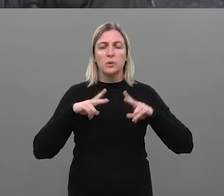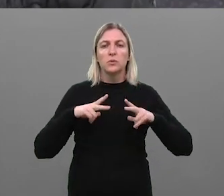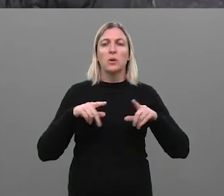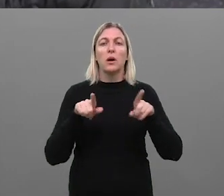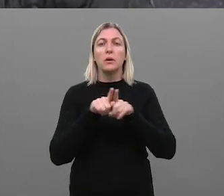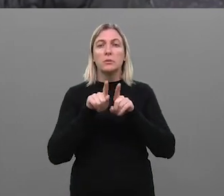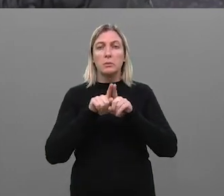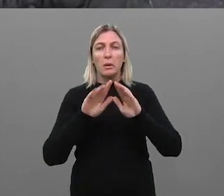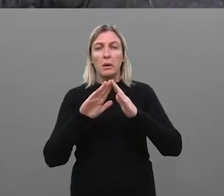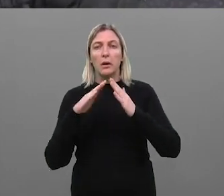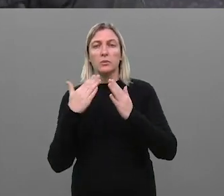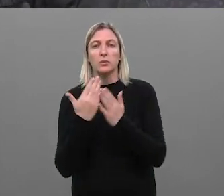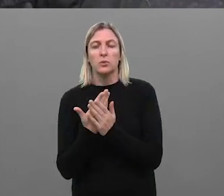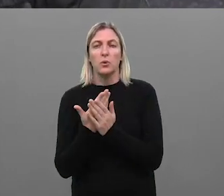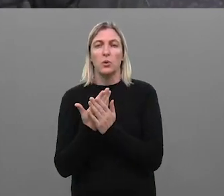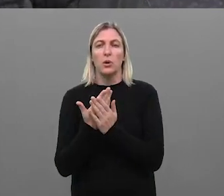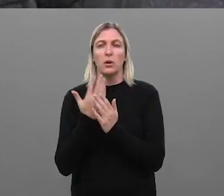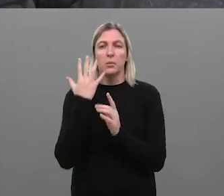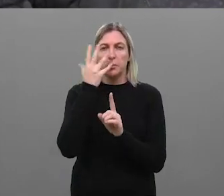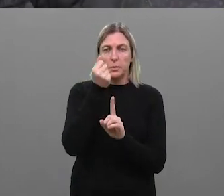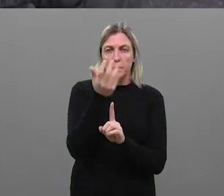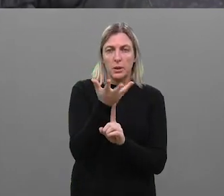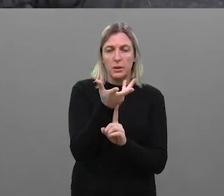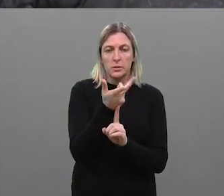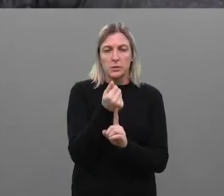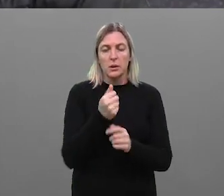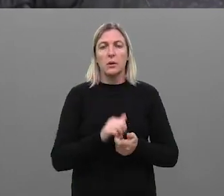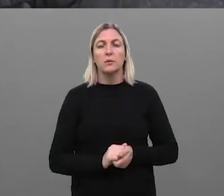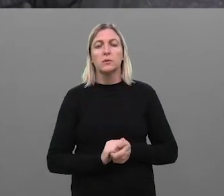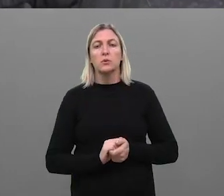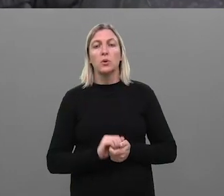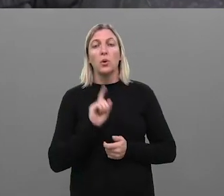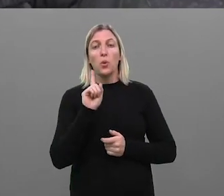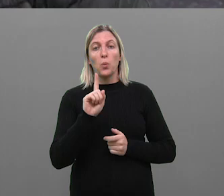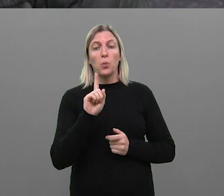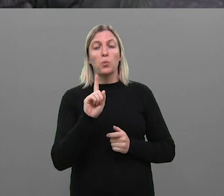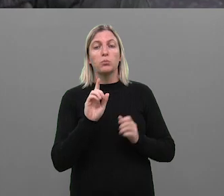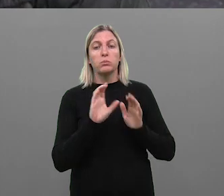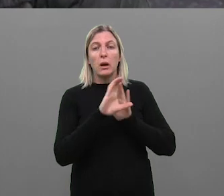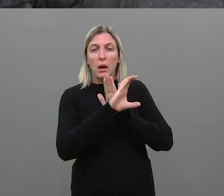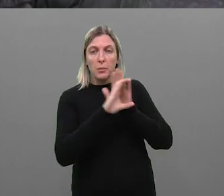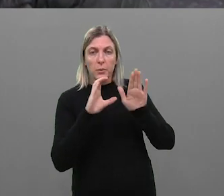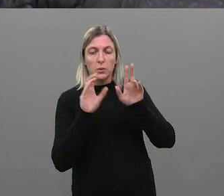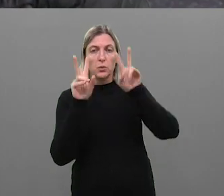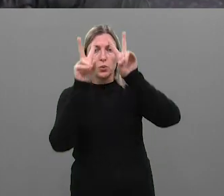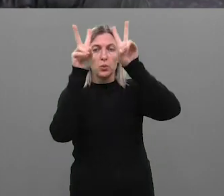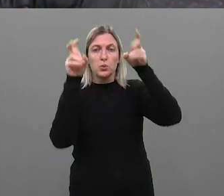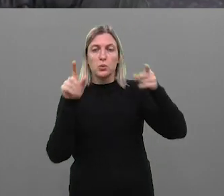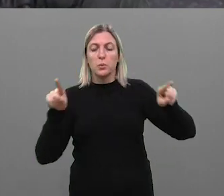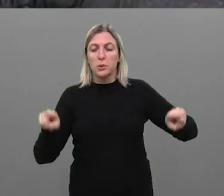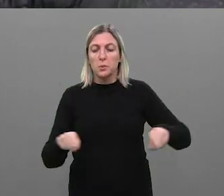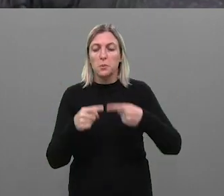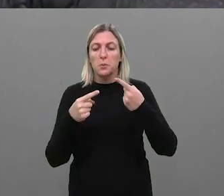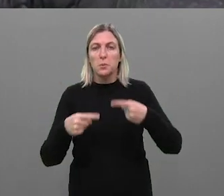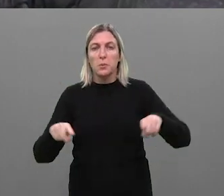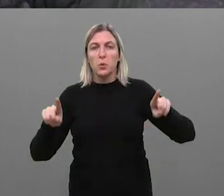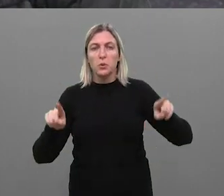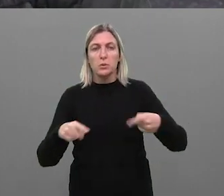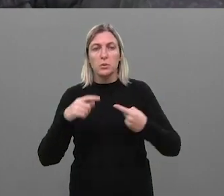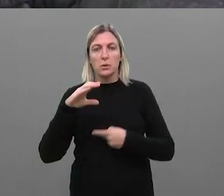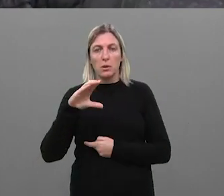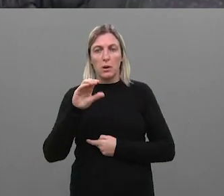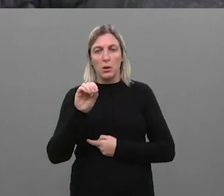Manuel a Belas Artes enfim um capítulo só sobre música coral que temos um movimento muito forte há muito tempo né